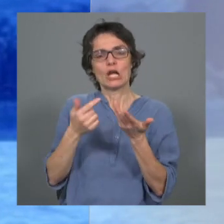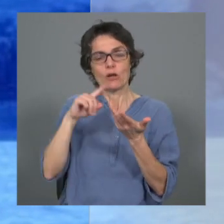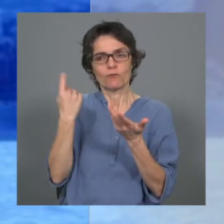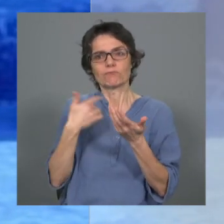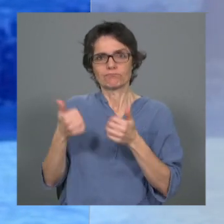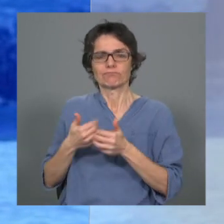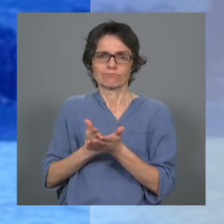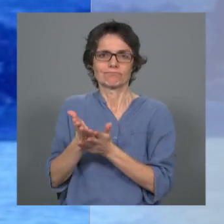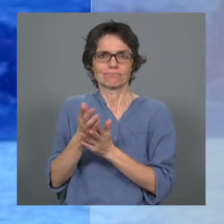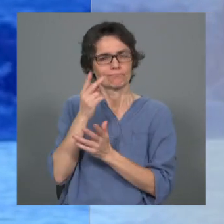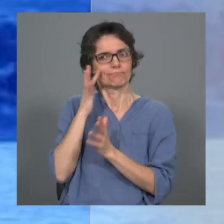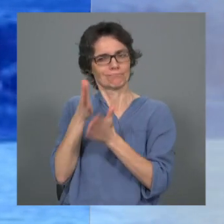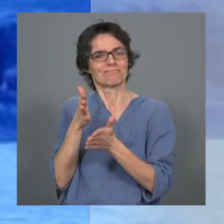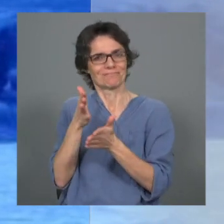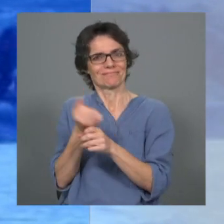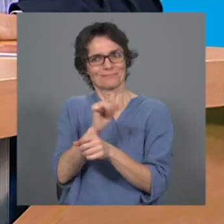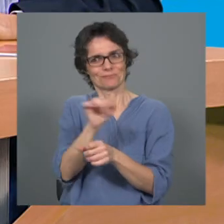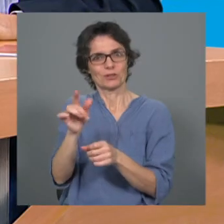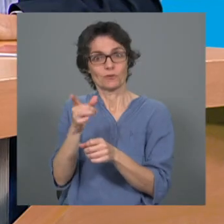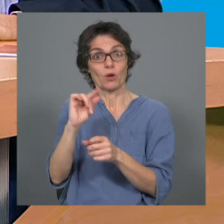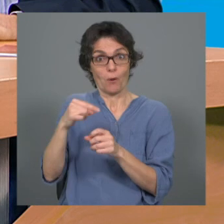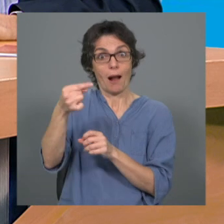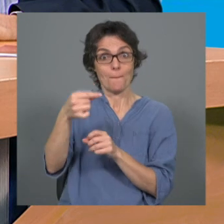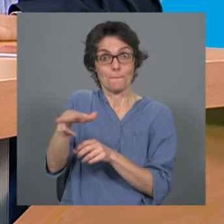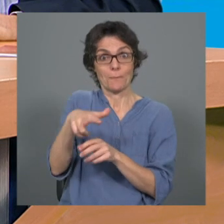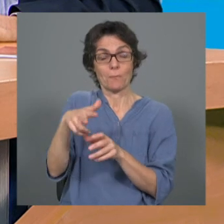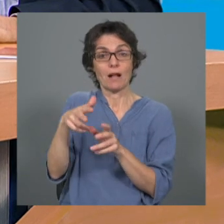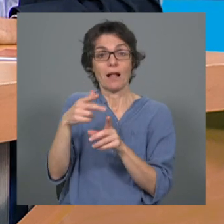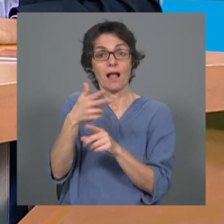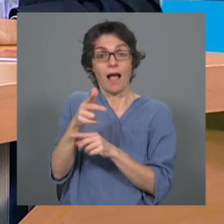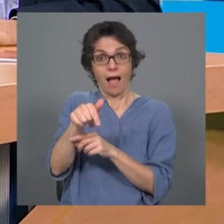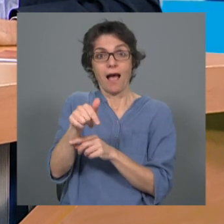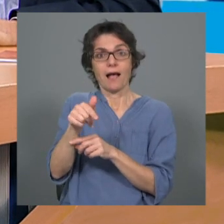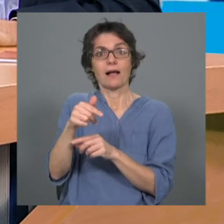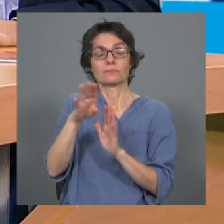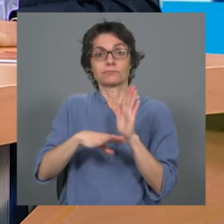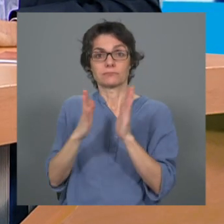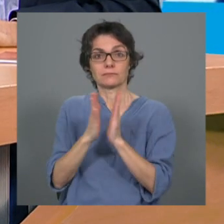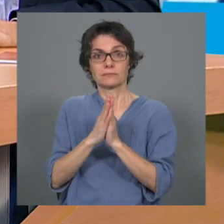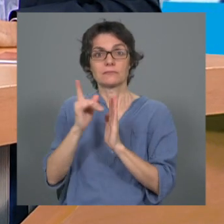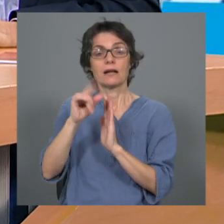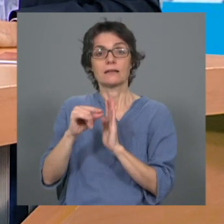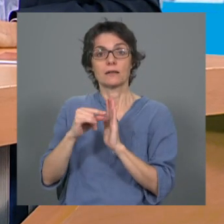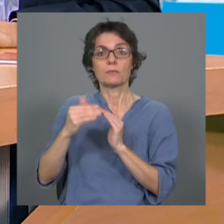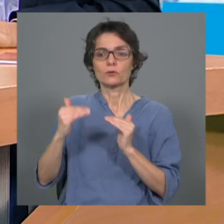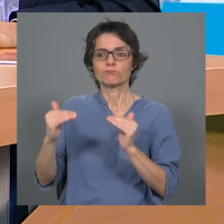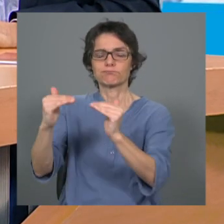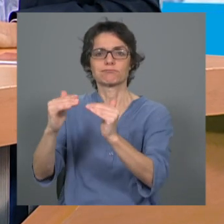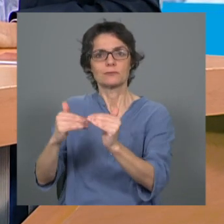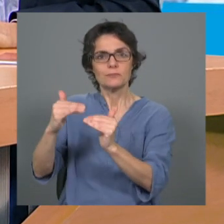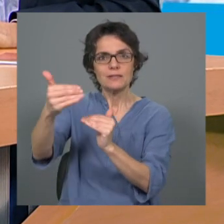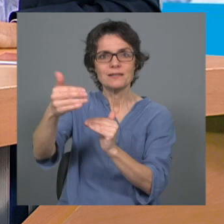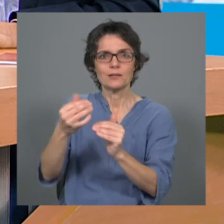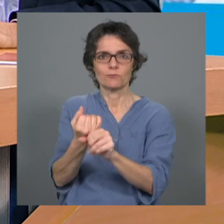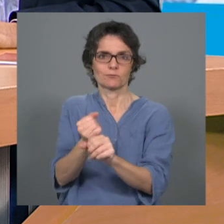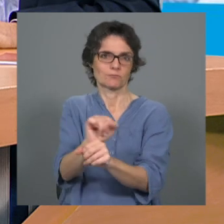certamente atentos, desde já através do documentário que amanhã passa no programa Eclésia, mas também das etapas subsequentes e do trabalho